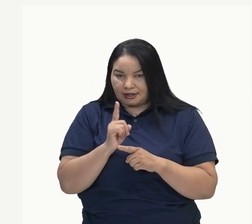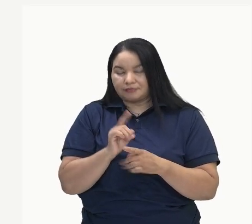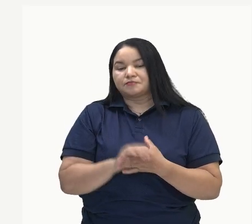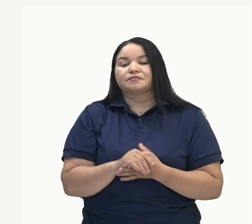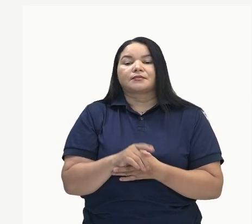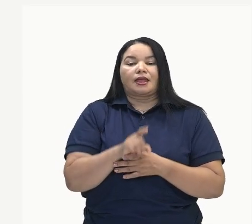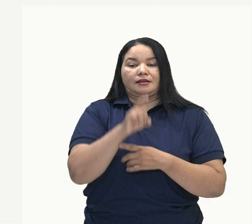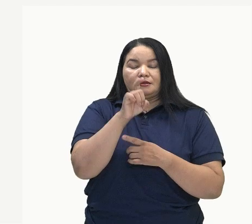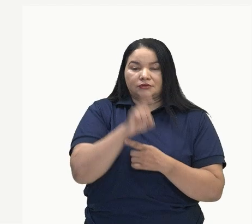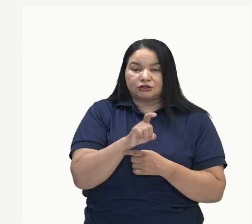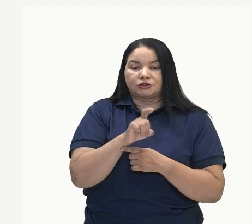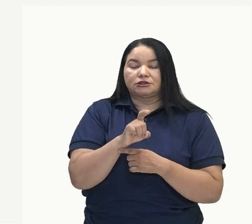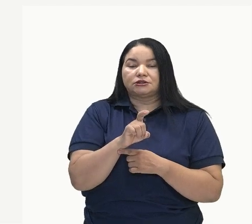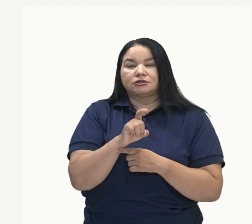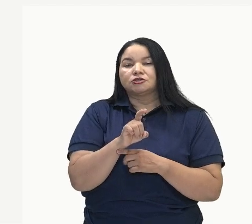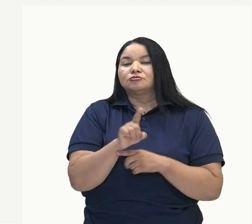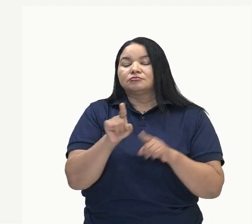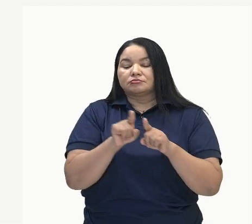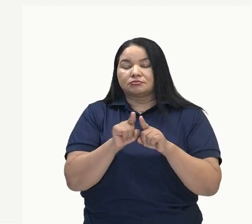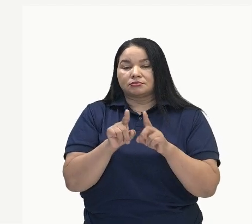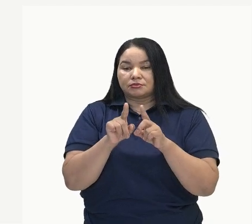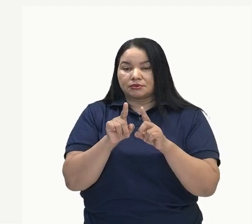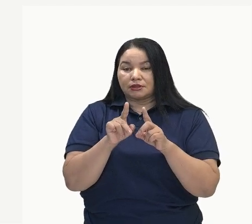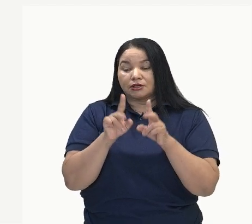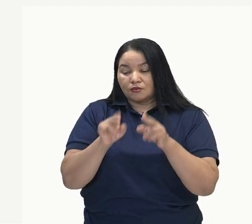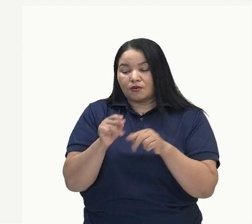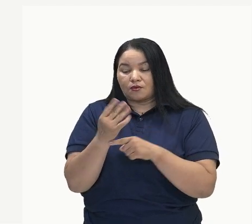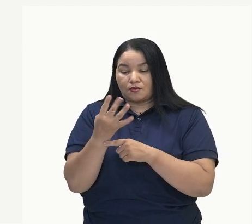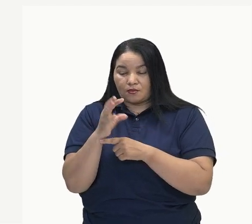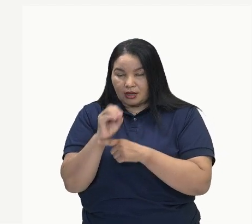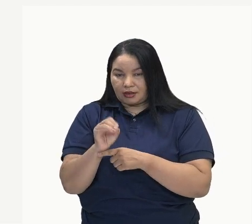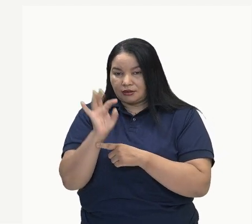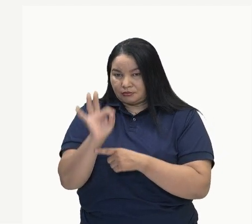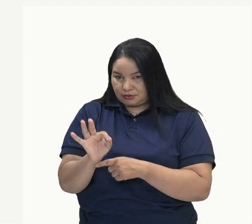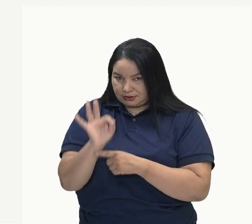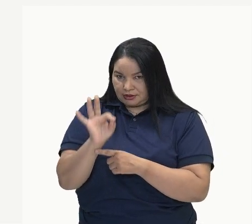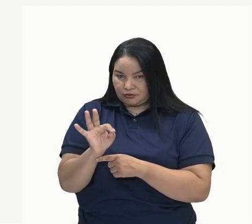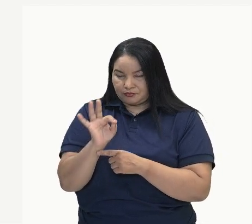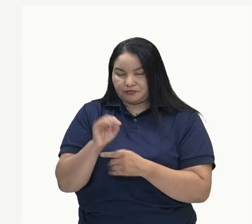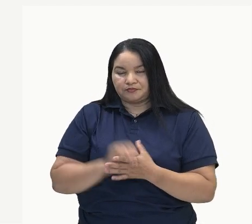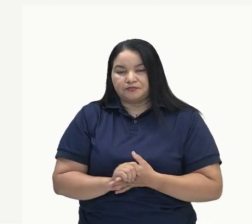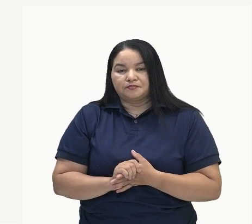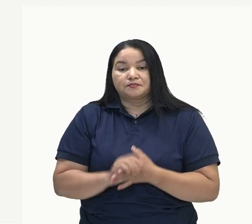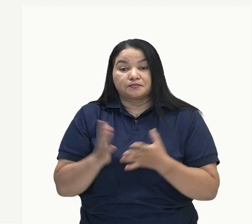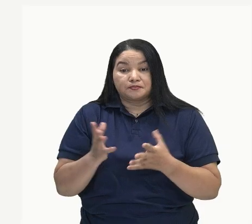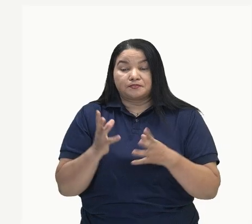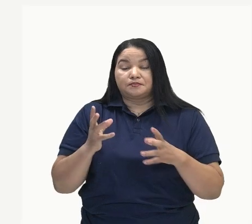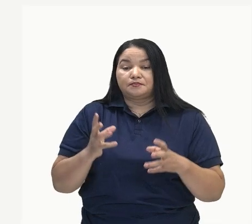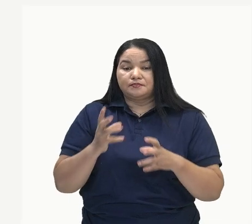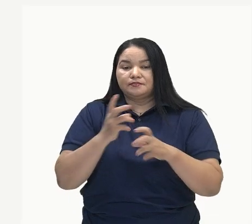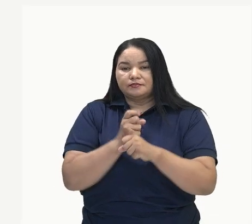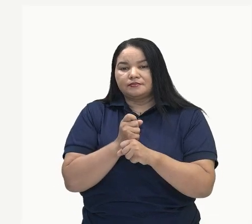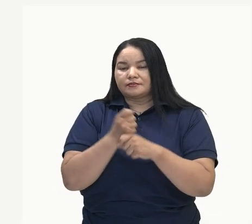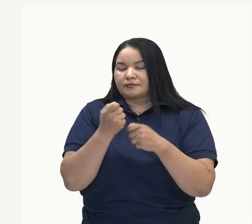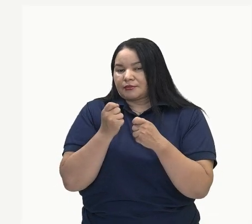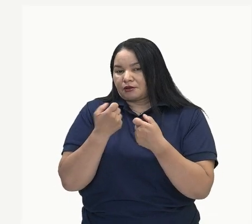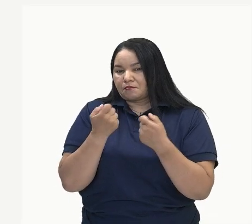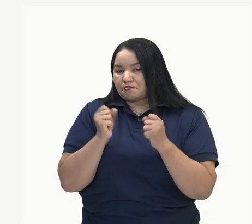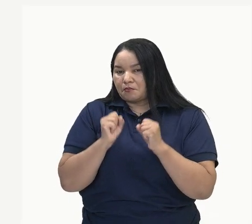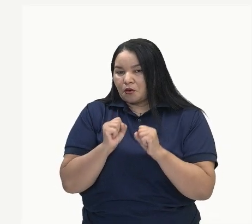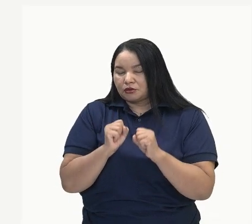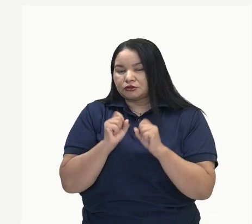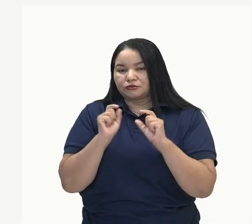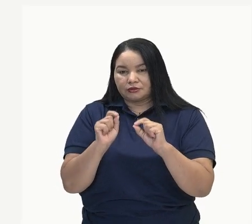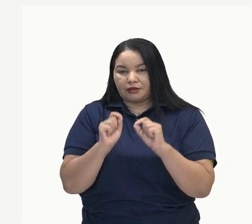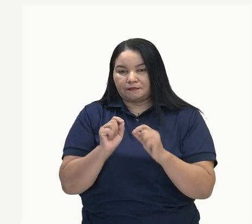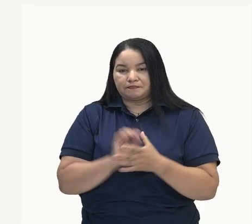sei que a porcentagem é 40%, certo? Então, para calcular isso daí, eu posso fazer, ó, meio